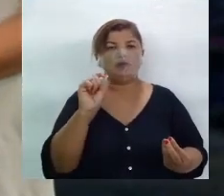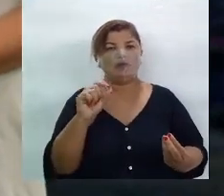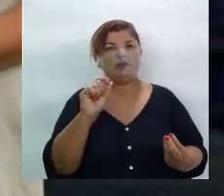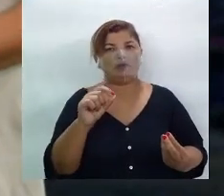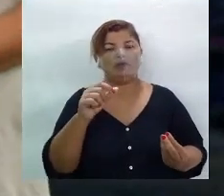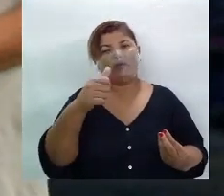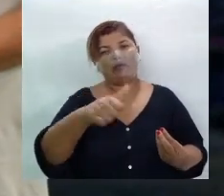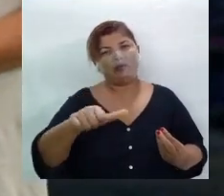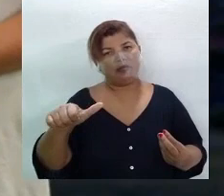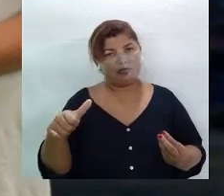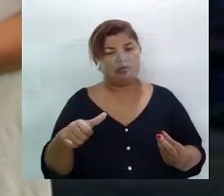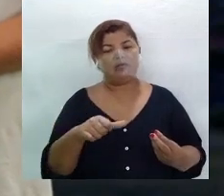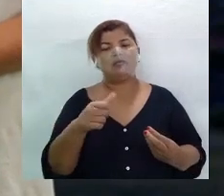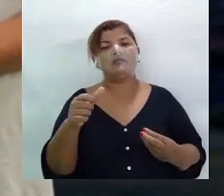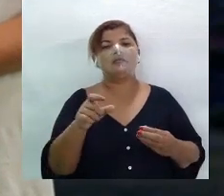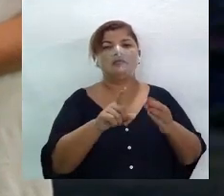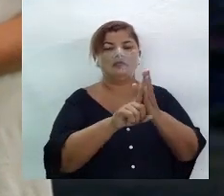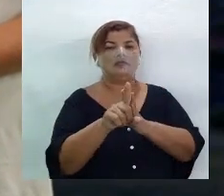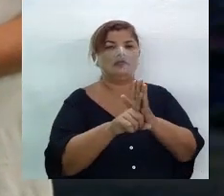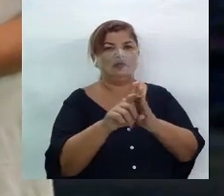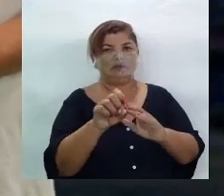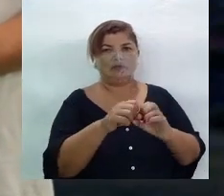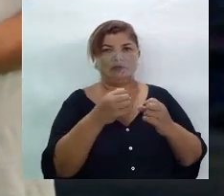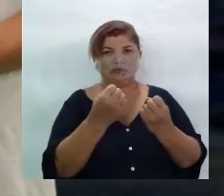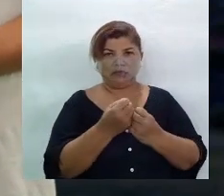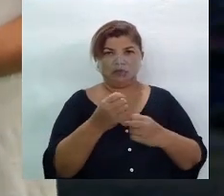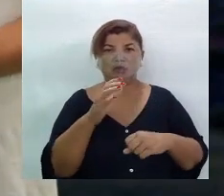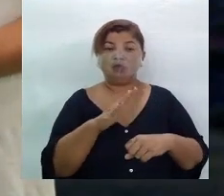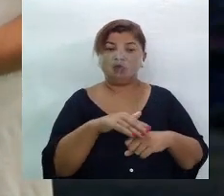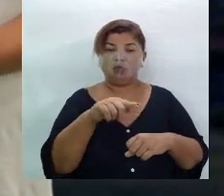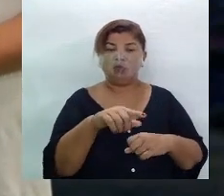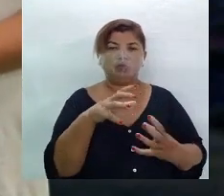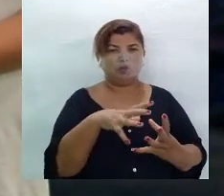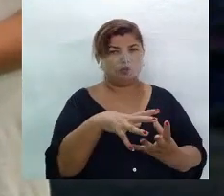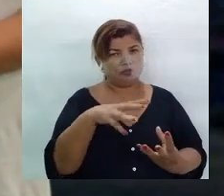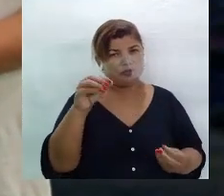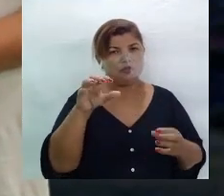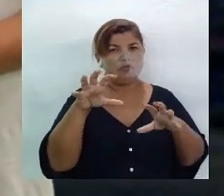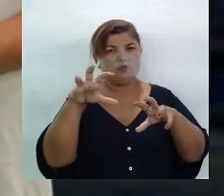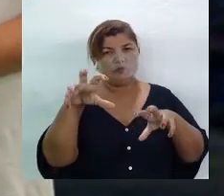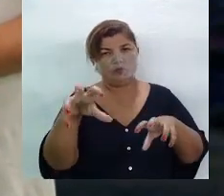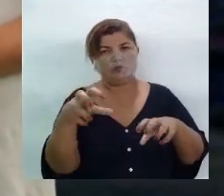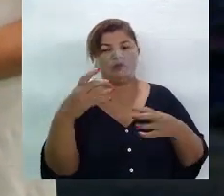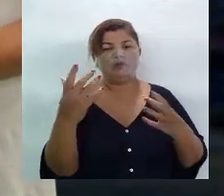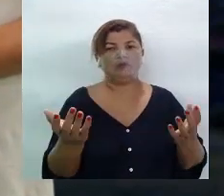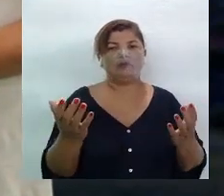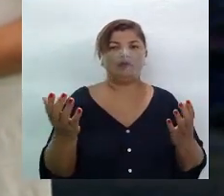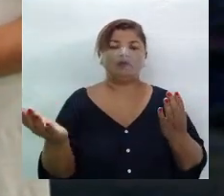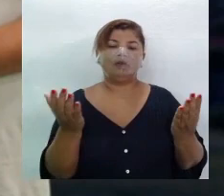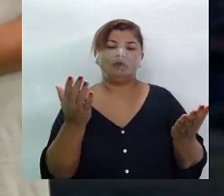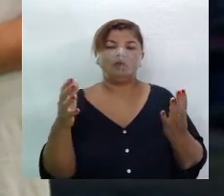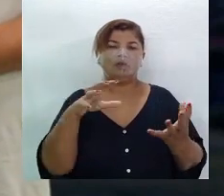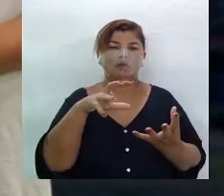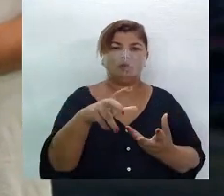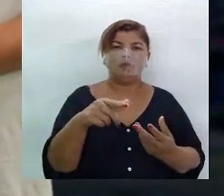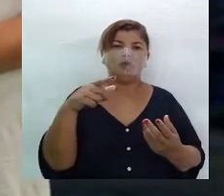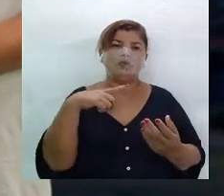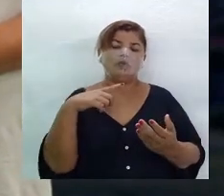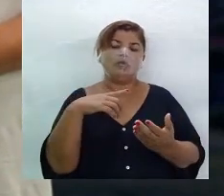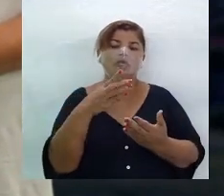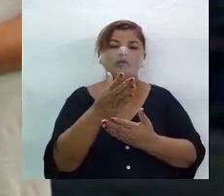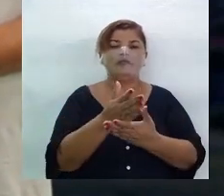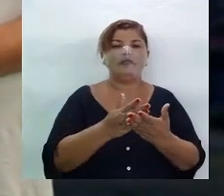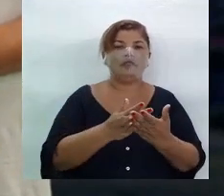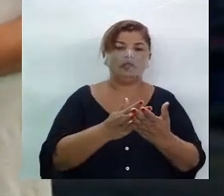também sociológica dessa questão do sobrenatural, em que conta-se que o nosso mundo está dividido entre o normal,